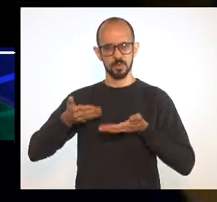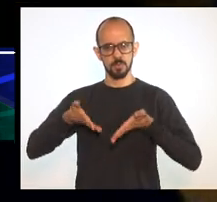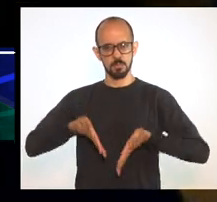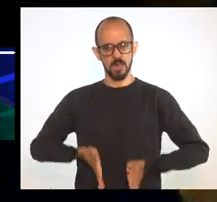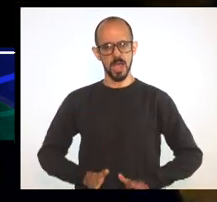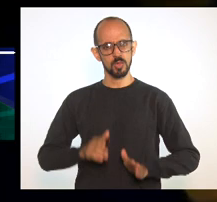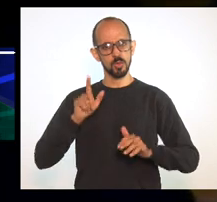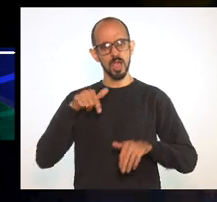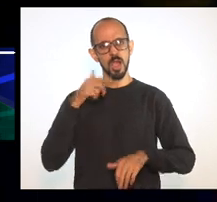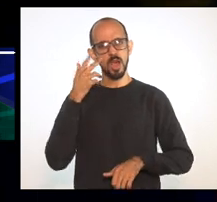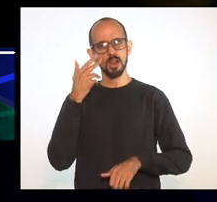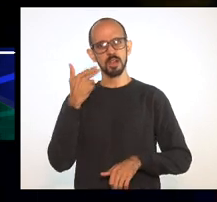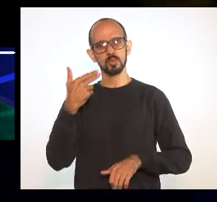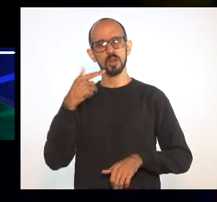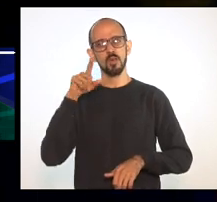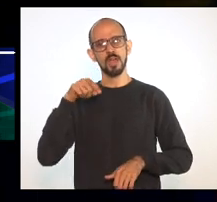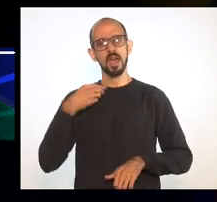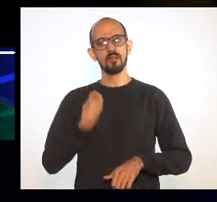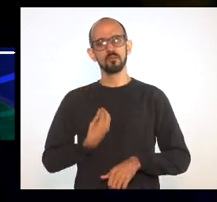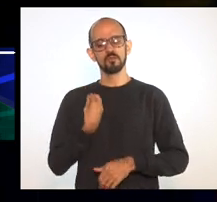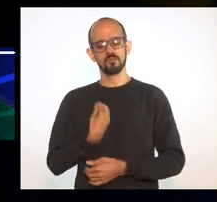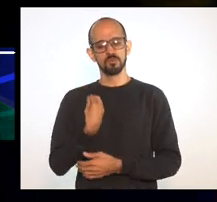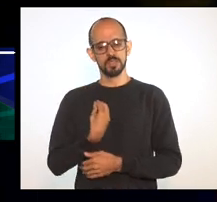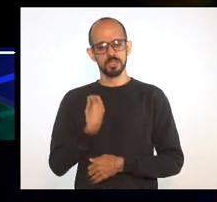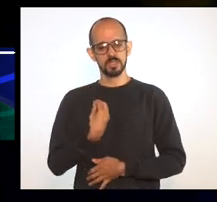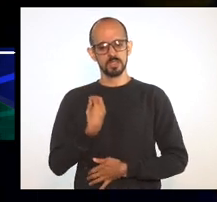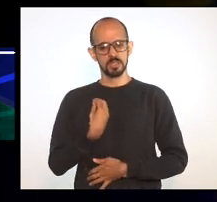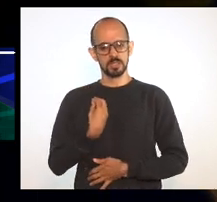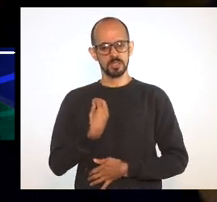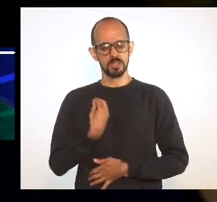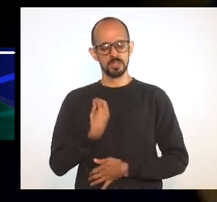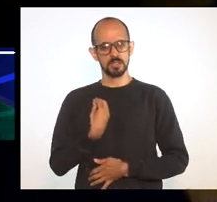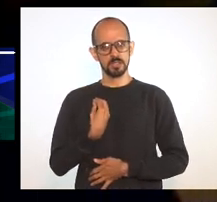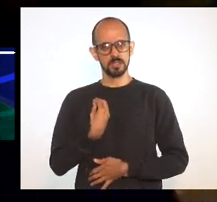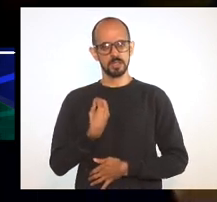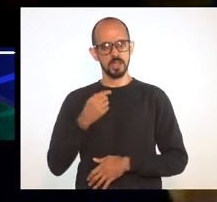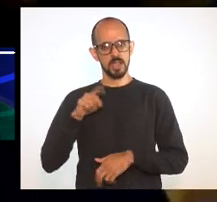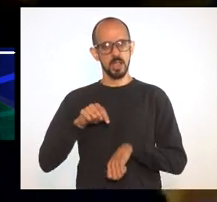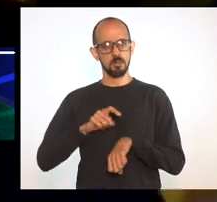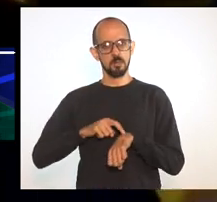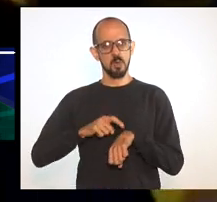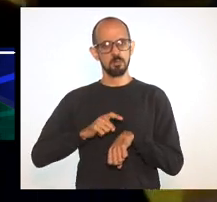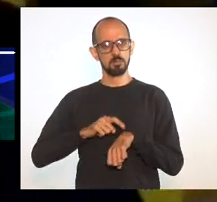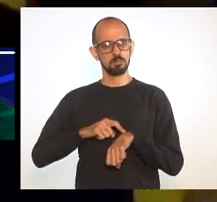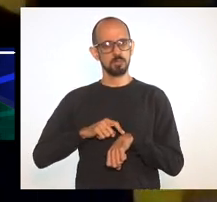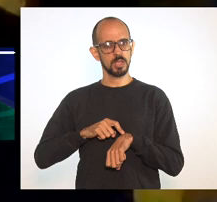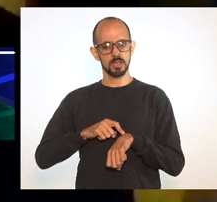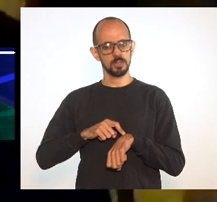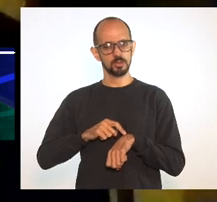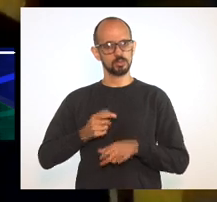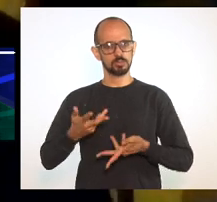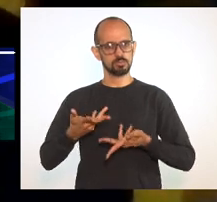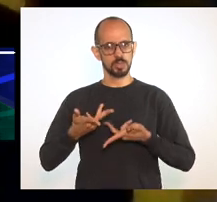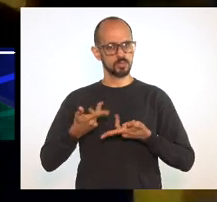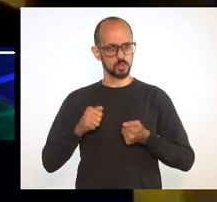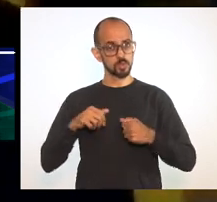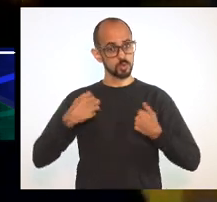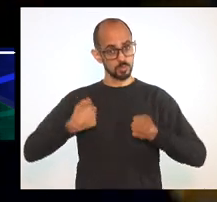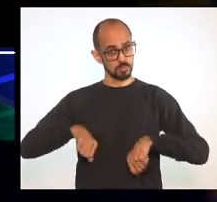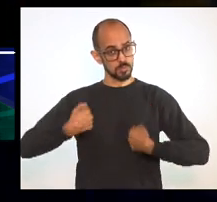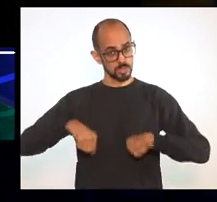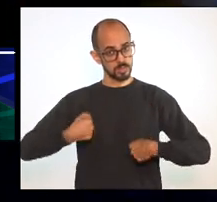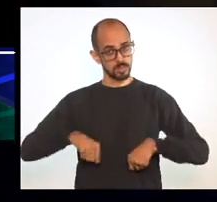natural, é a vida, é a produção da vida, é um momento amoroso, um momento lindo. Então, ele deve ser